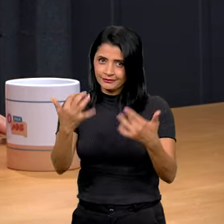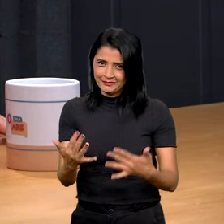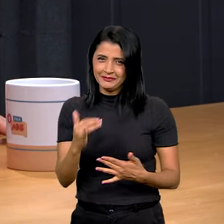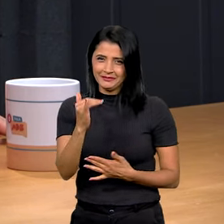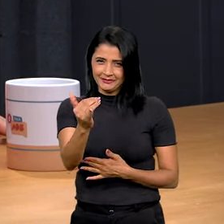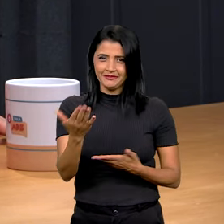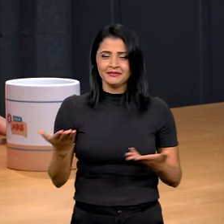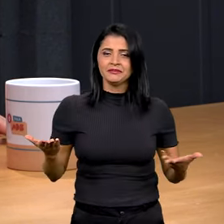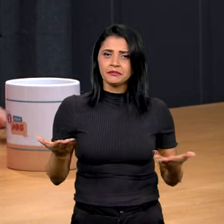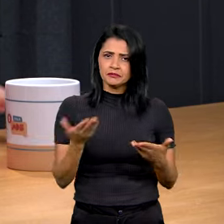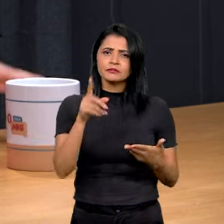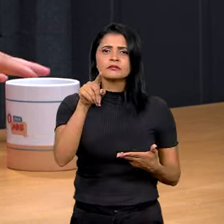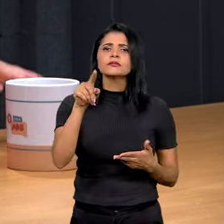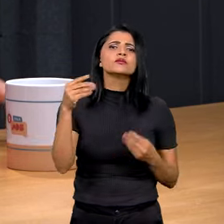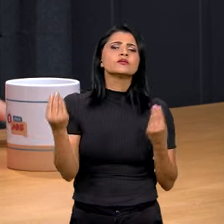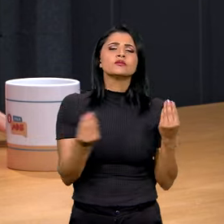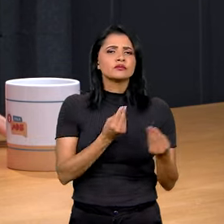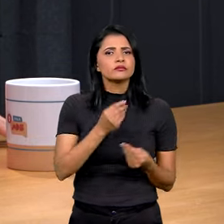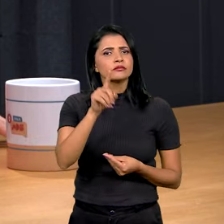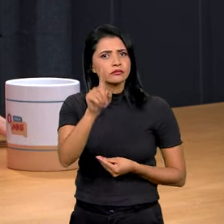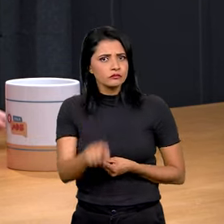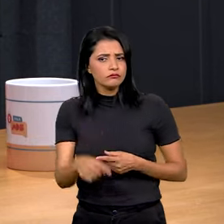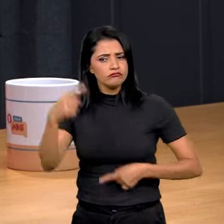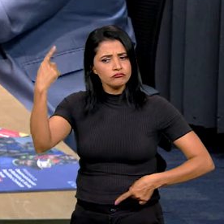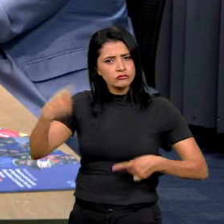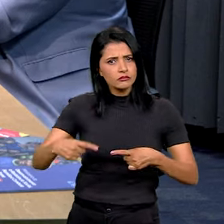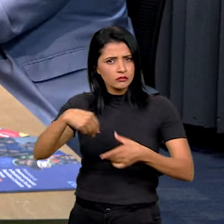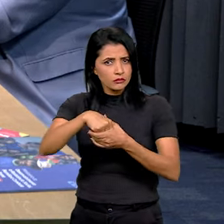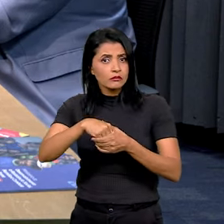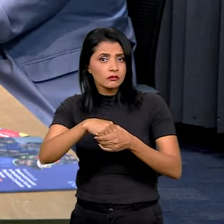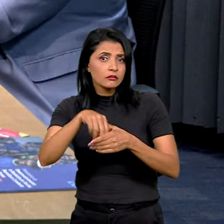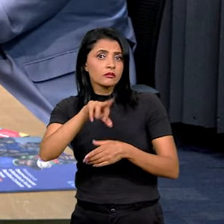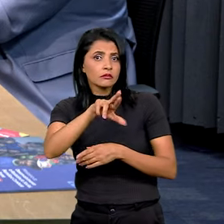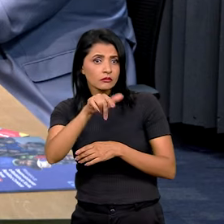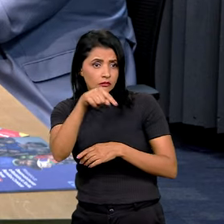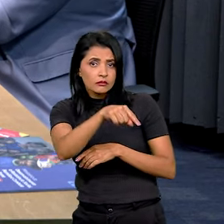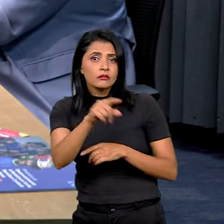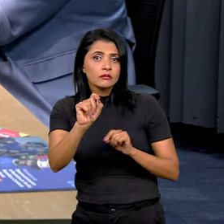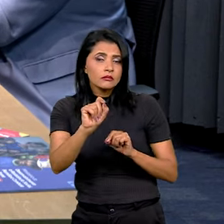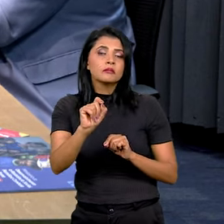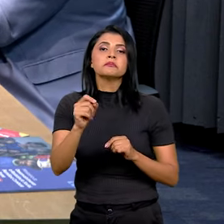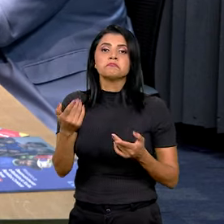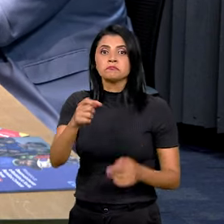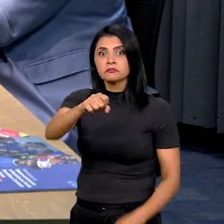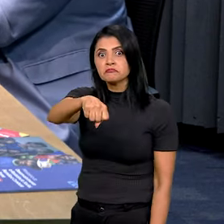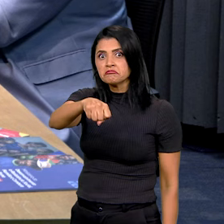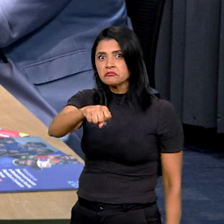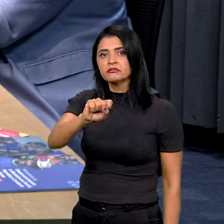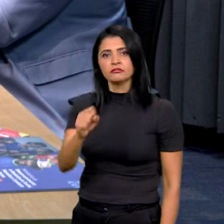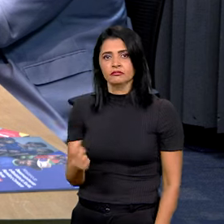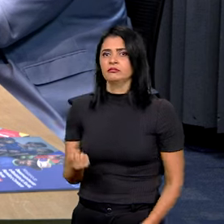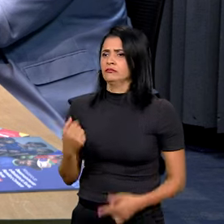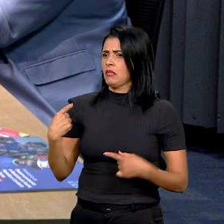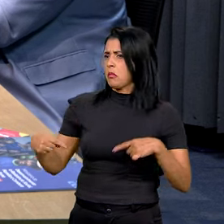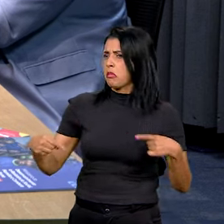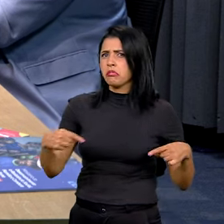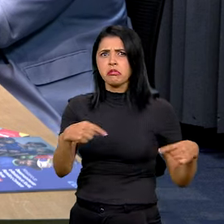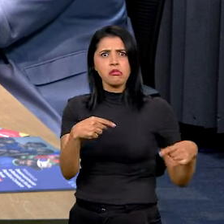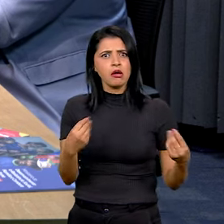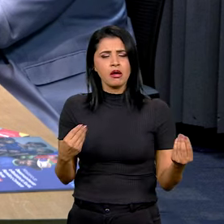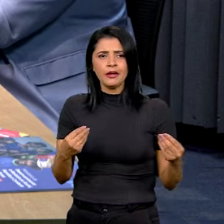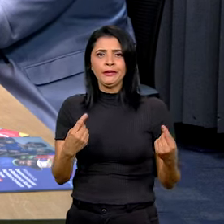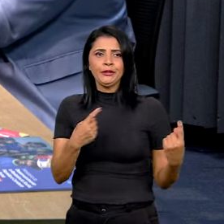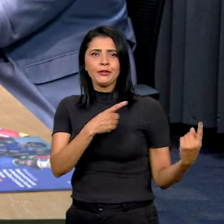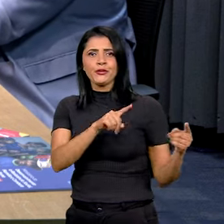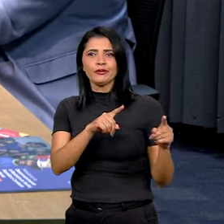tá reforçando aqui essa questão ela tem sido debatida na rede também muito muito esse é um ponto fundamental pra gente ou